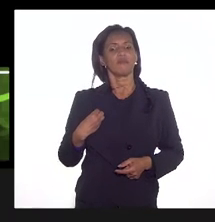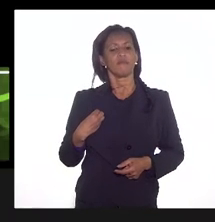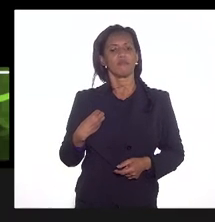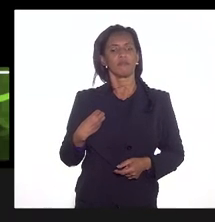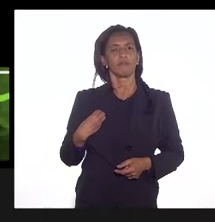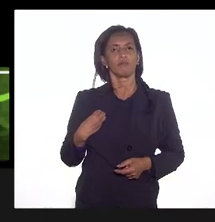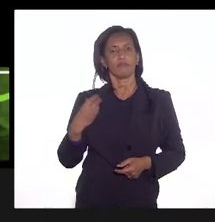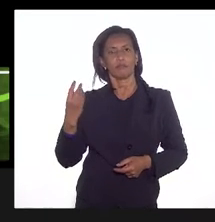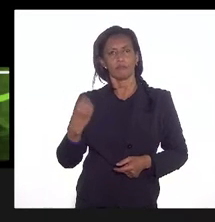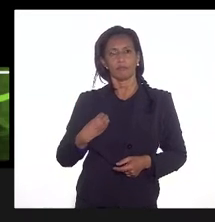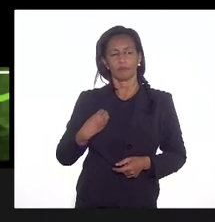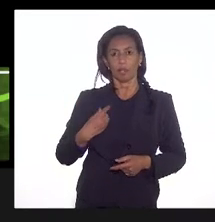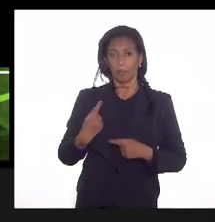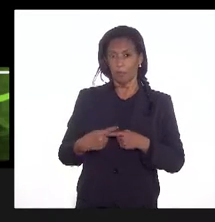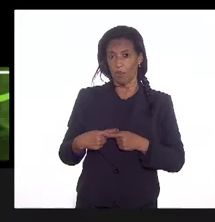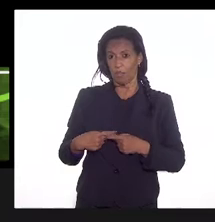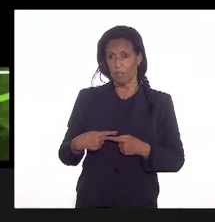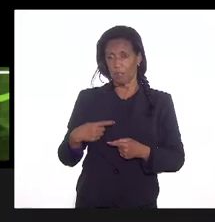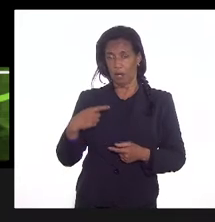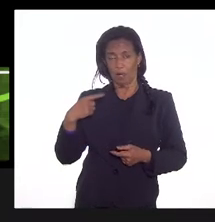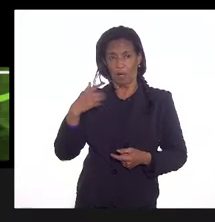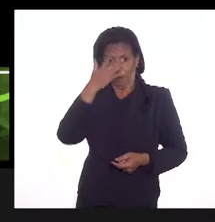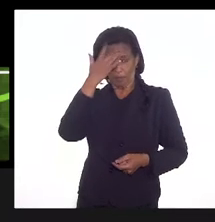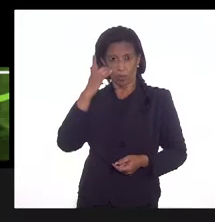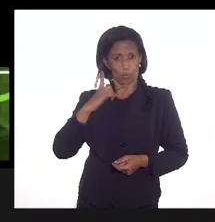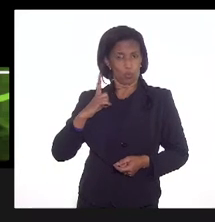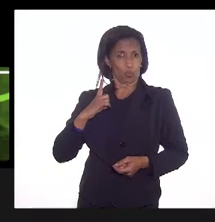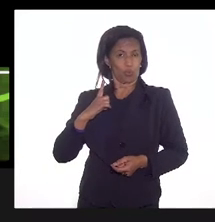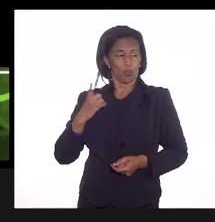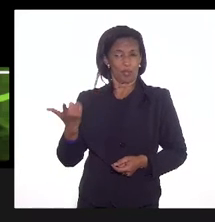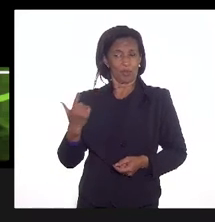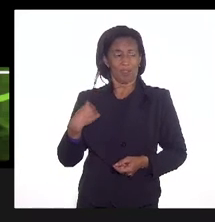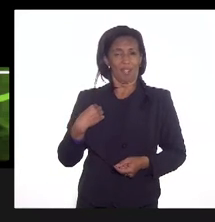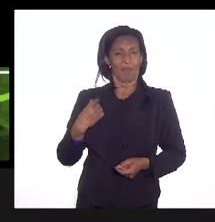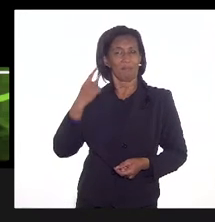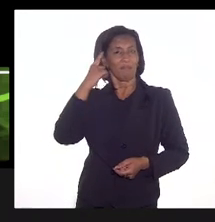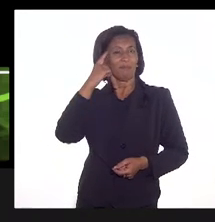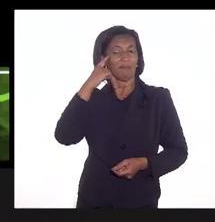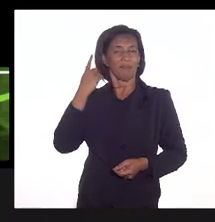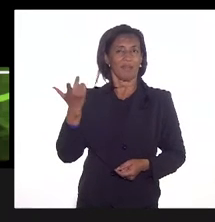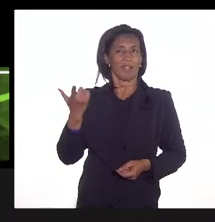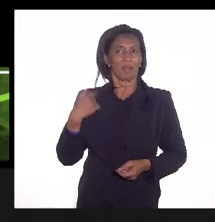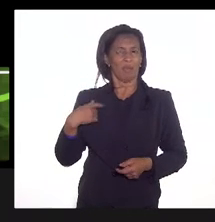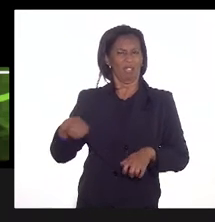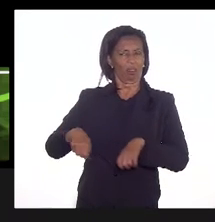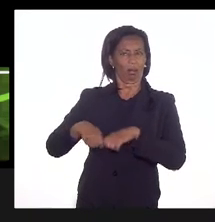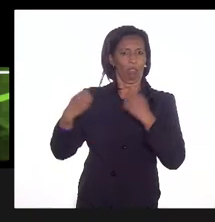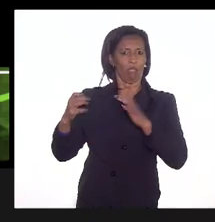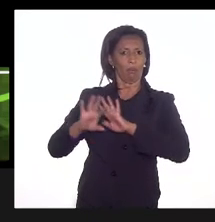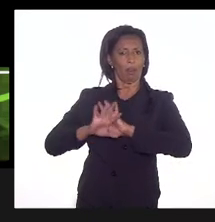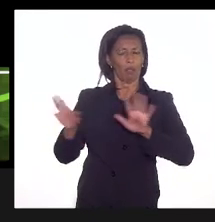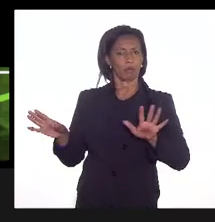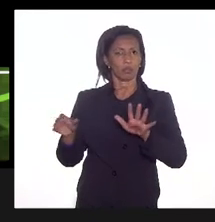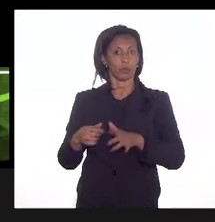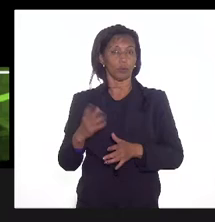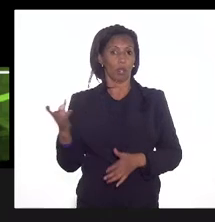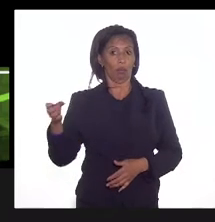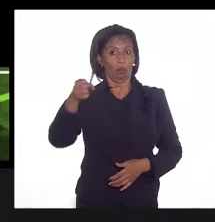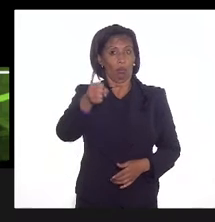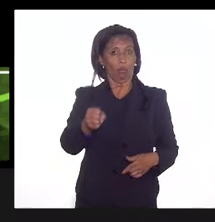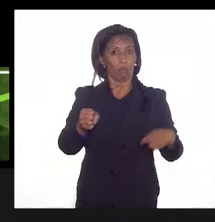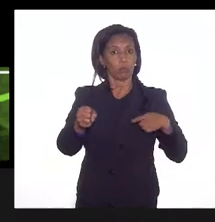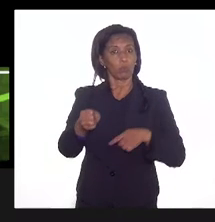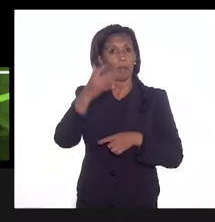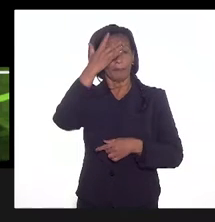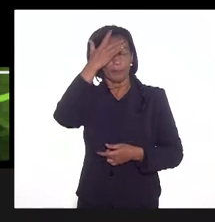uma vida porque o artista tem essa questão também do ego então a gente precisa quebrar um pouco isso e colocar o